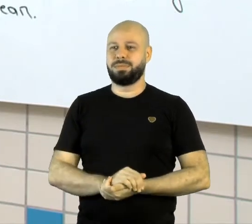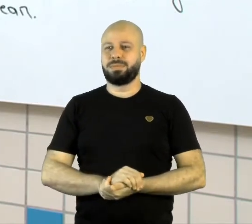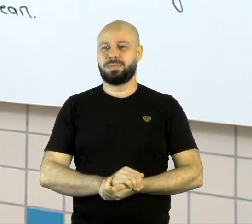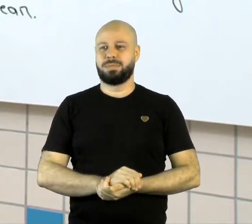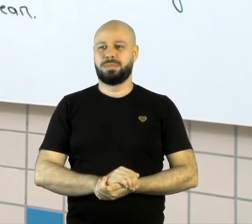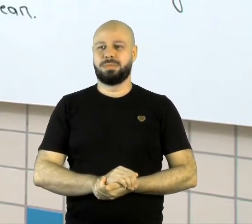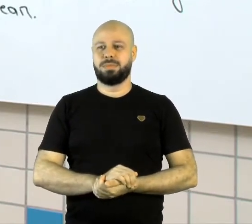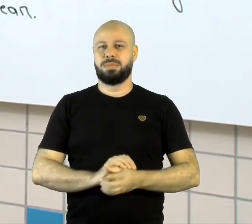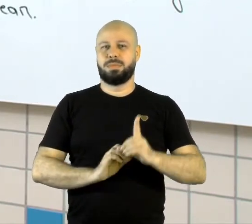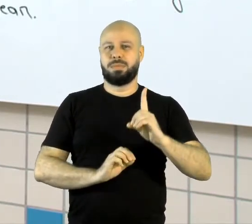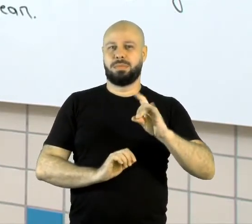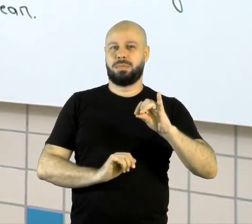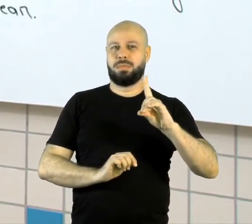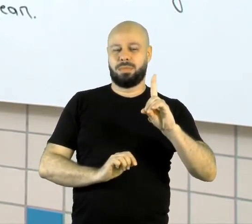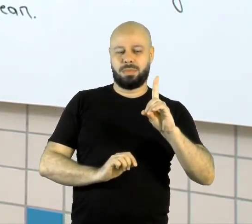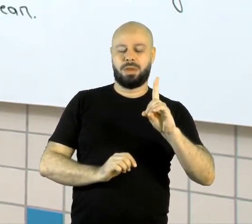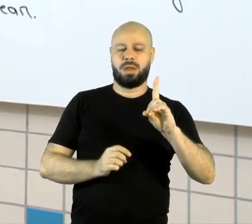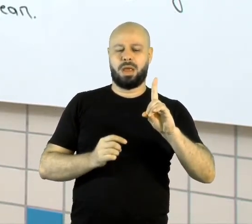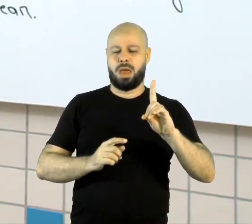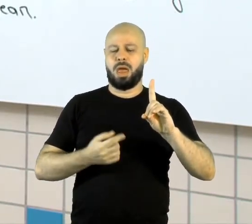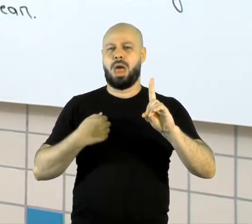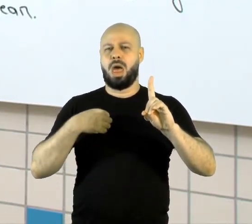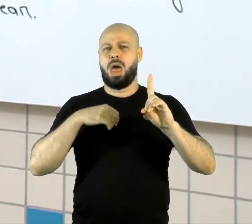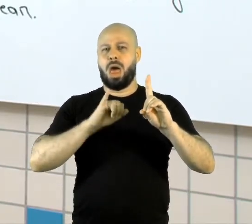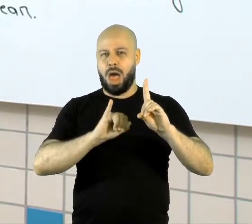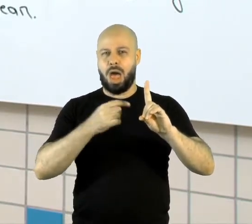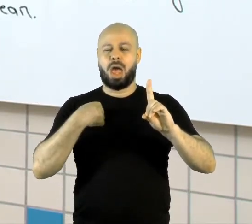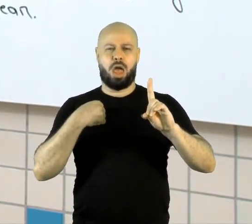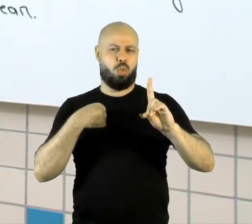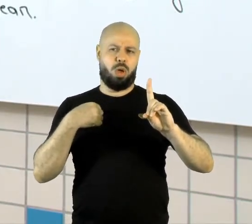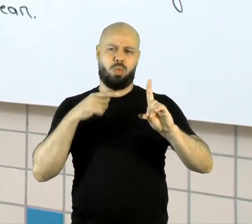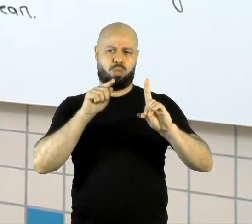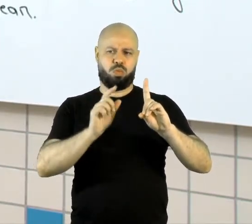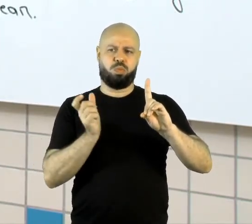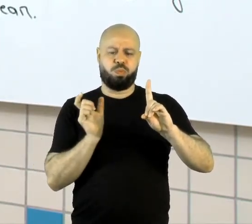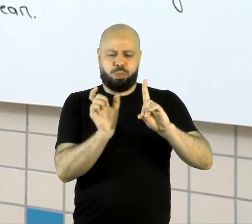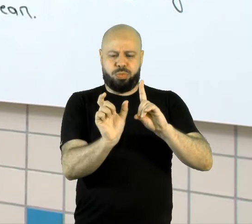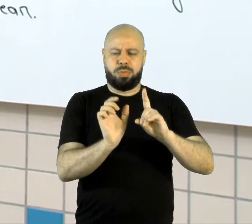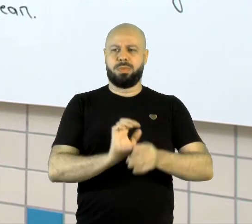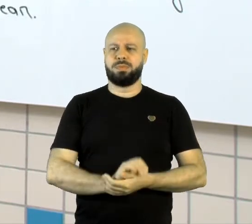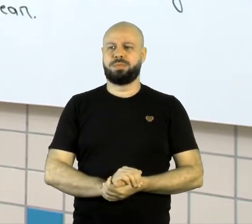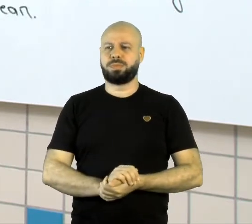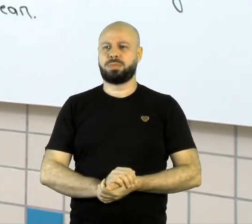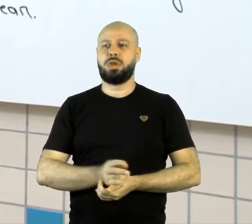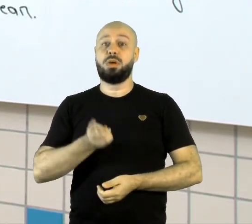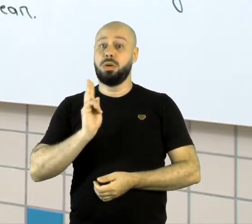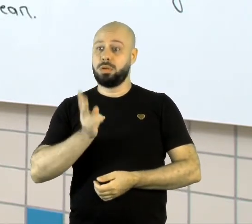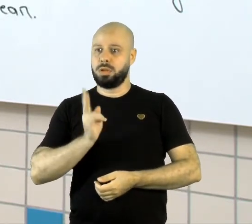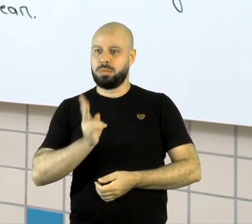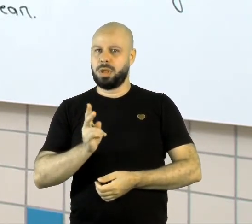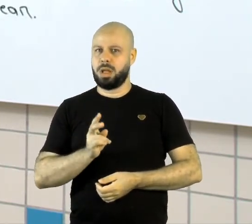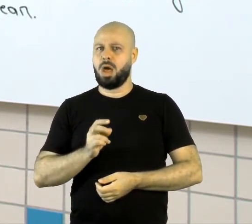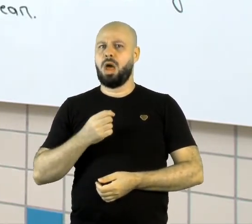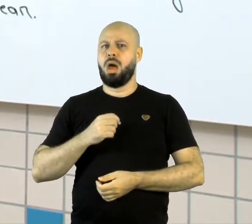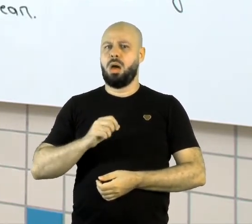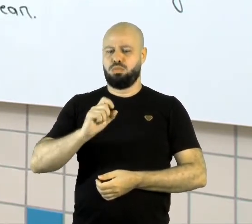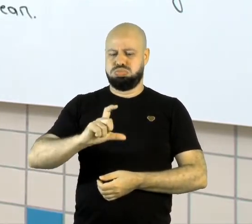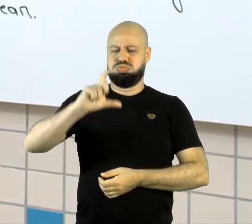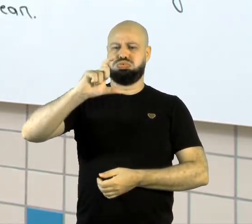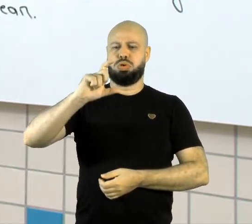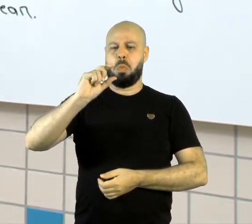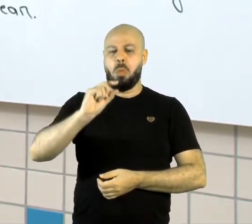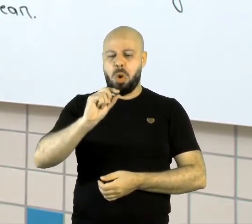Lembrando que I, ok? Me, always, sempre, tá? Maiúscula, caixa